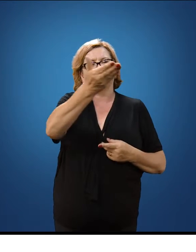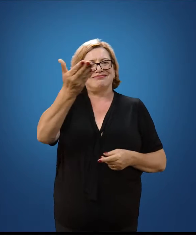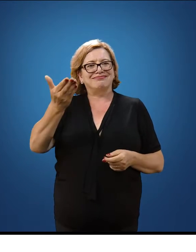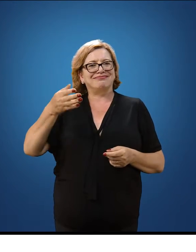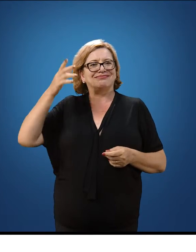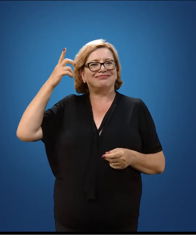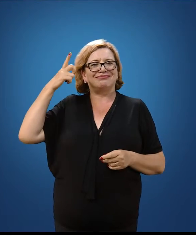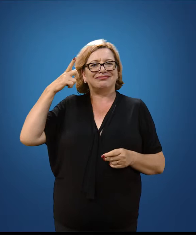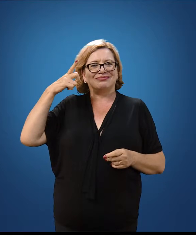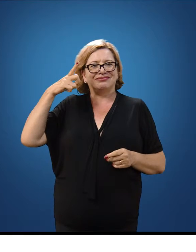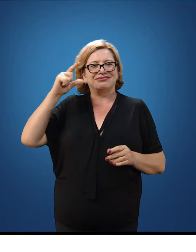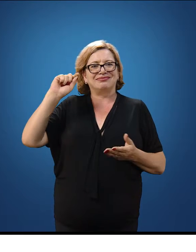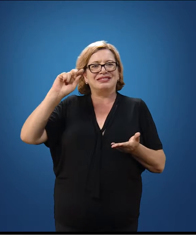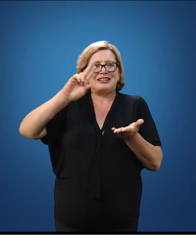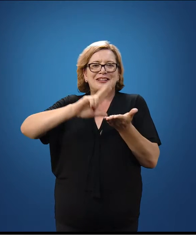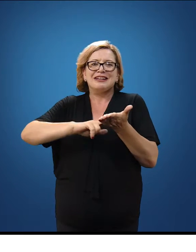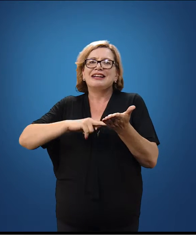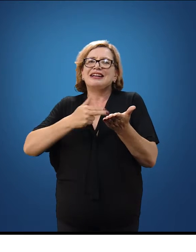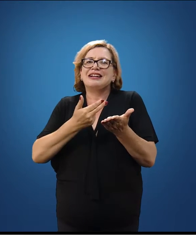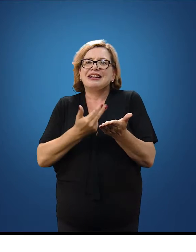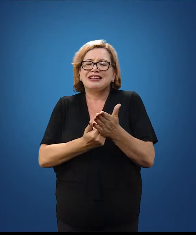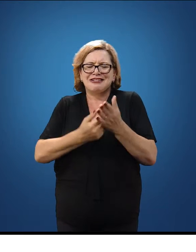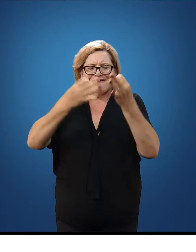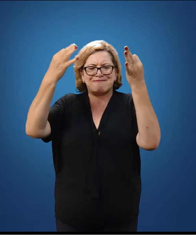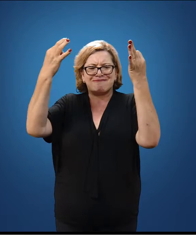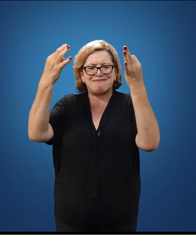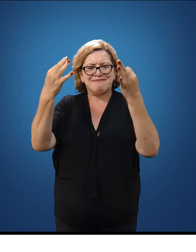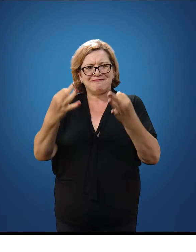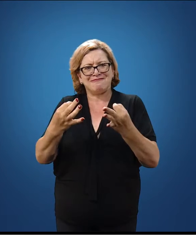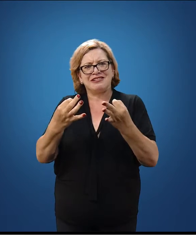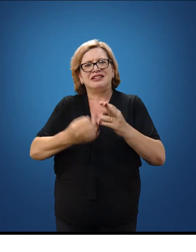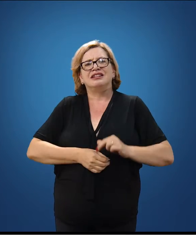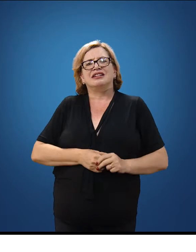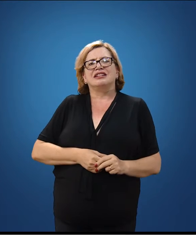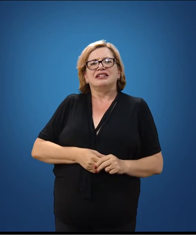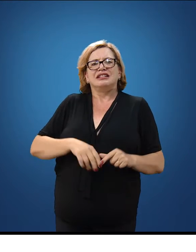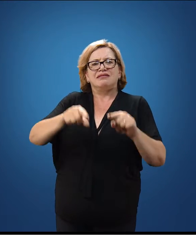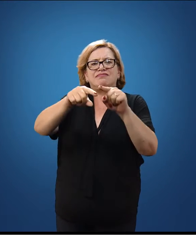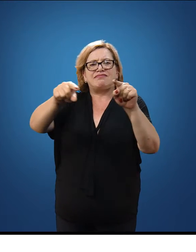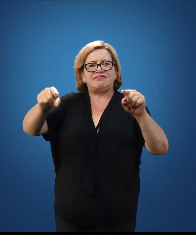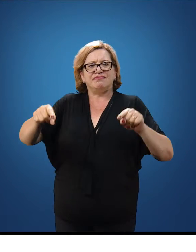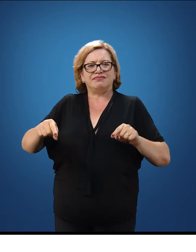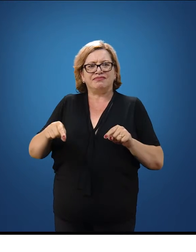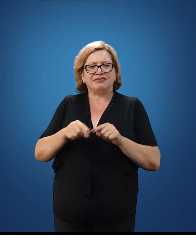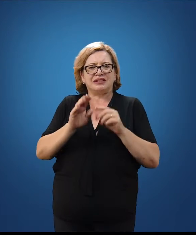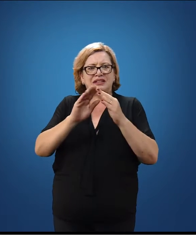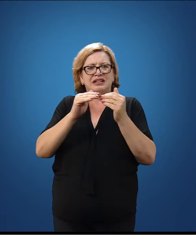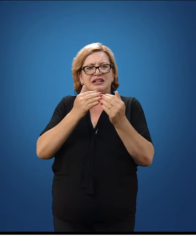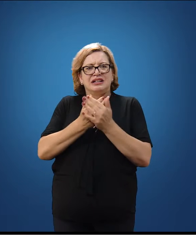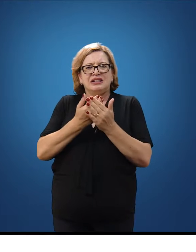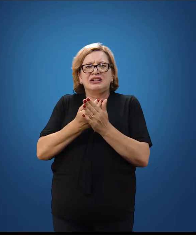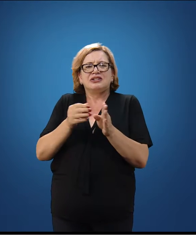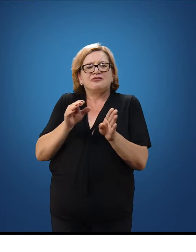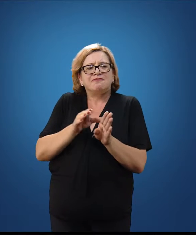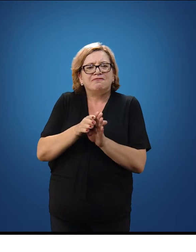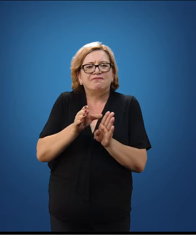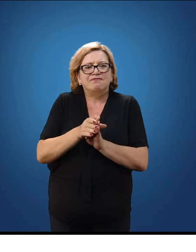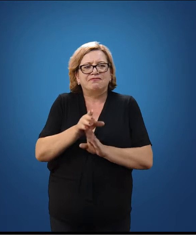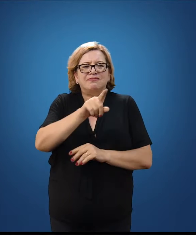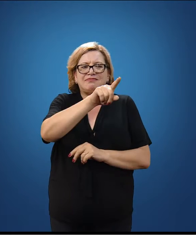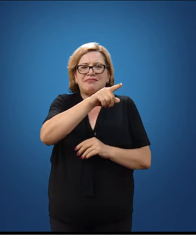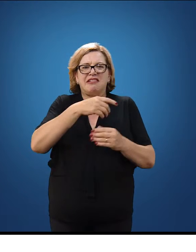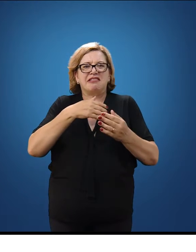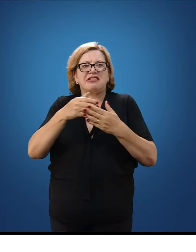consegue traduzir isso de uma forma muito eficiente em sala de aula. Então, como dica, quero dizer para vocês assim,